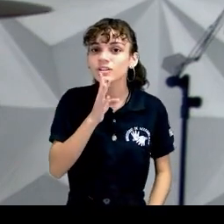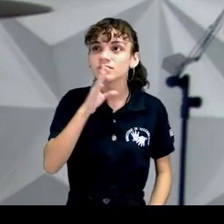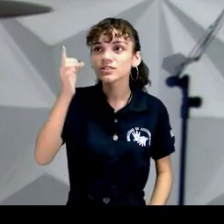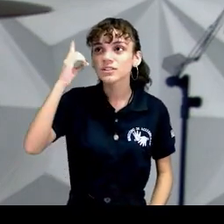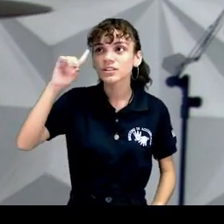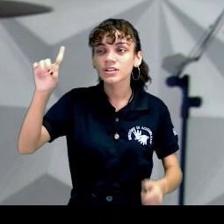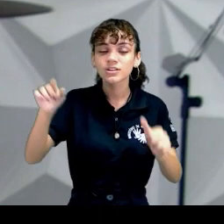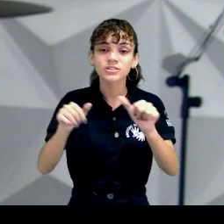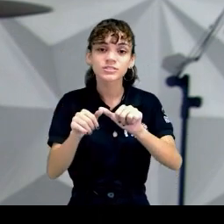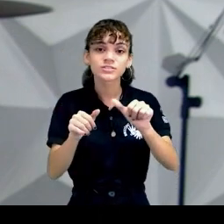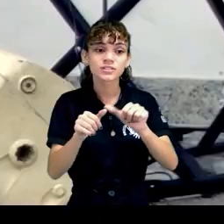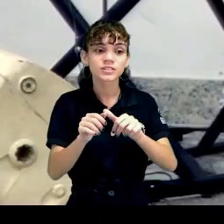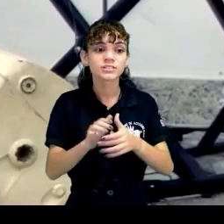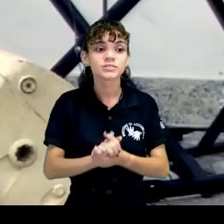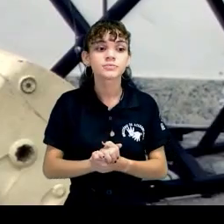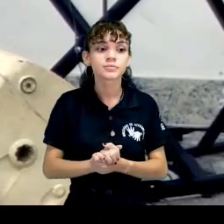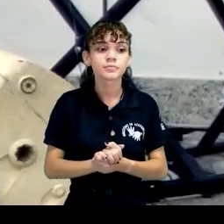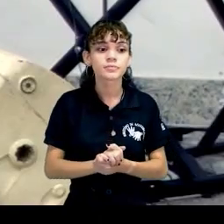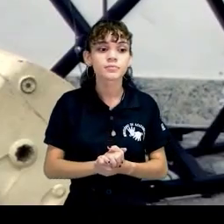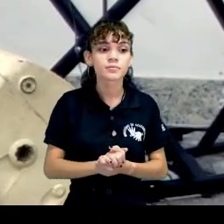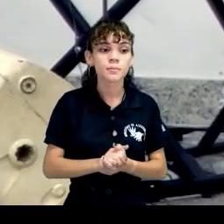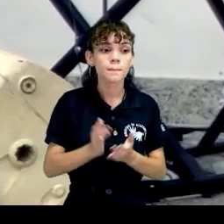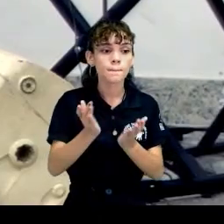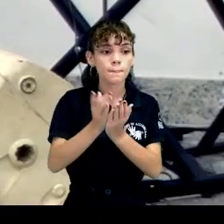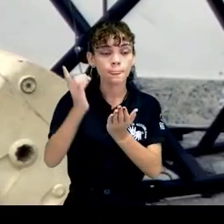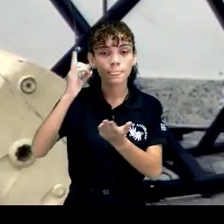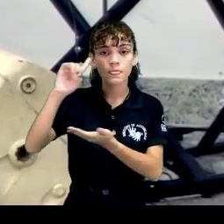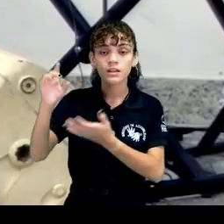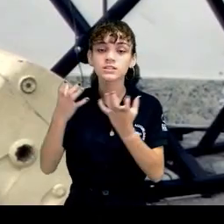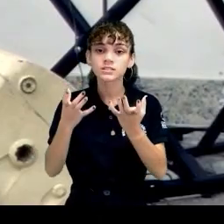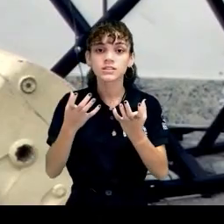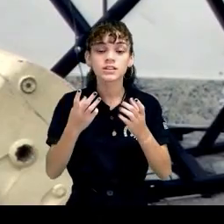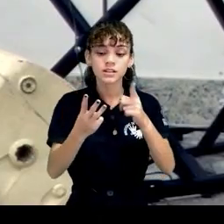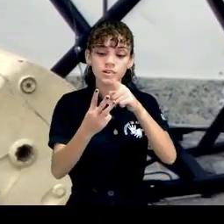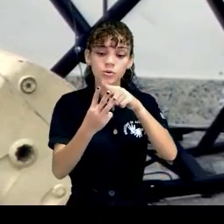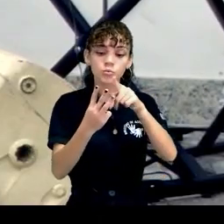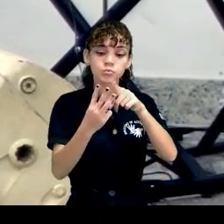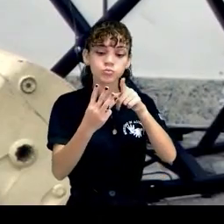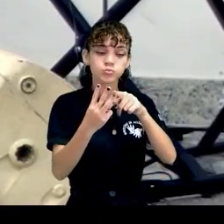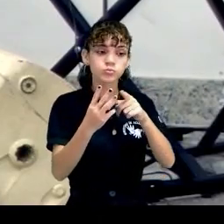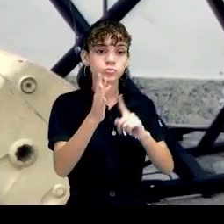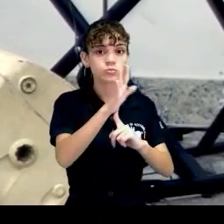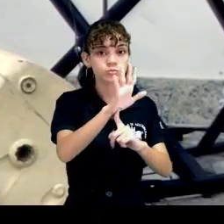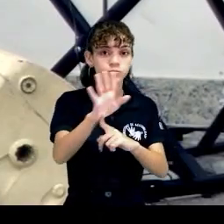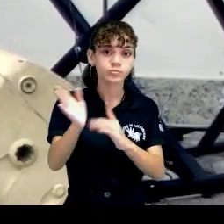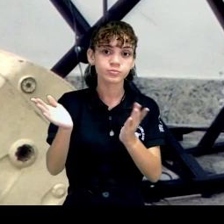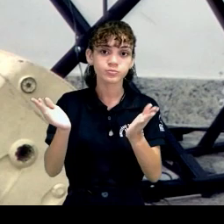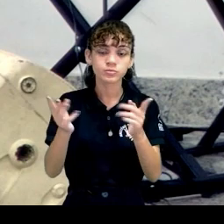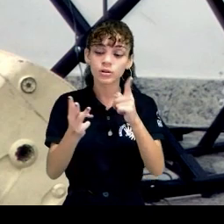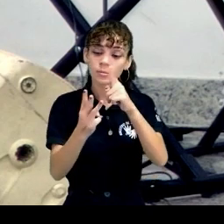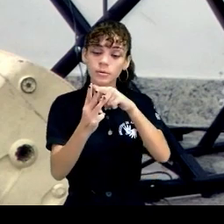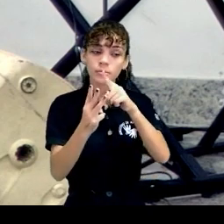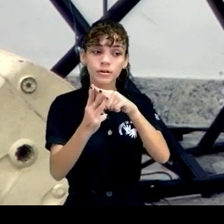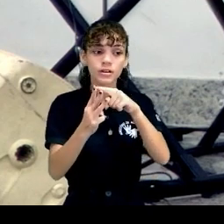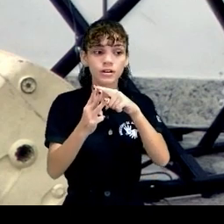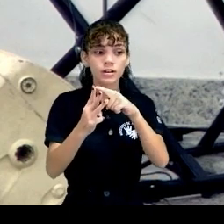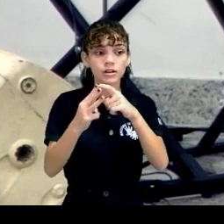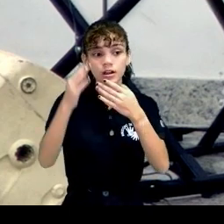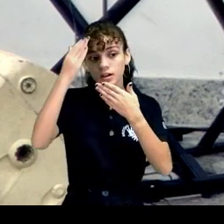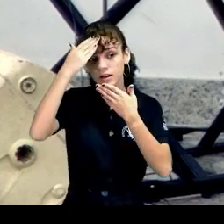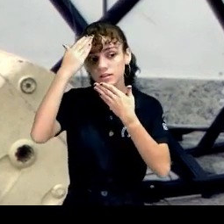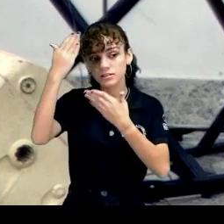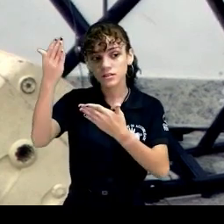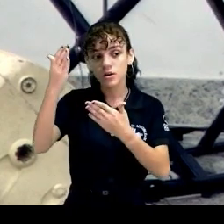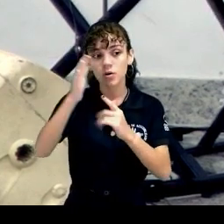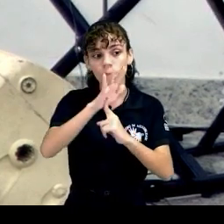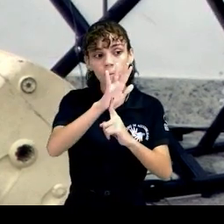A primeira é que a gratidão, ela é fruto de um coração que reconhece a sua pequenez.